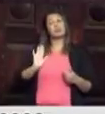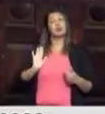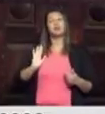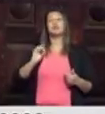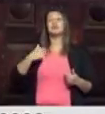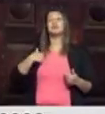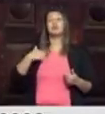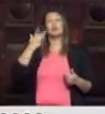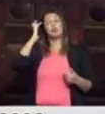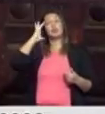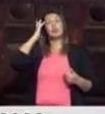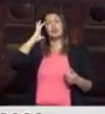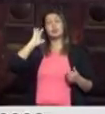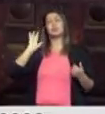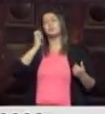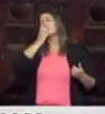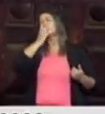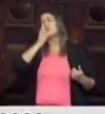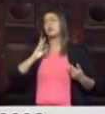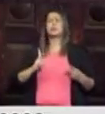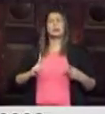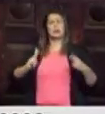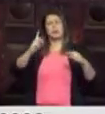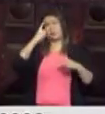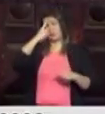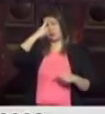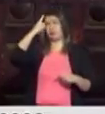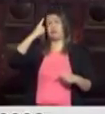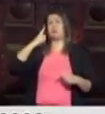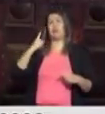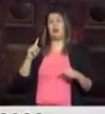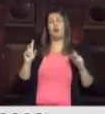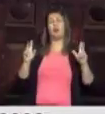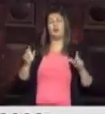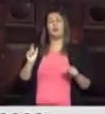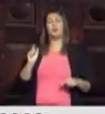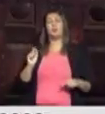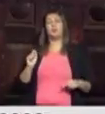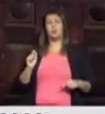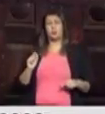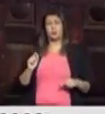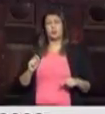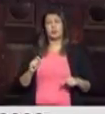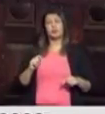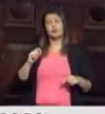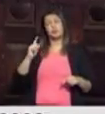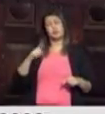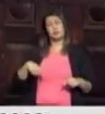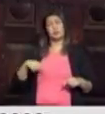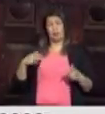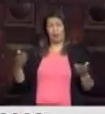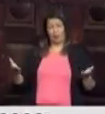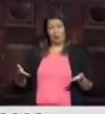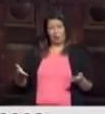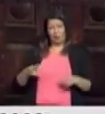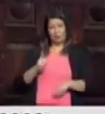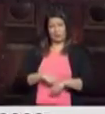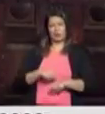que a gente sempre é bom levantar esse assunto, principalmente no momento que estamos sendo presididos por